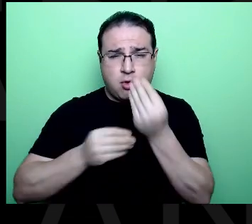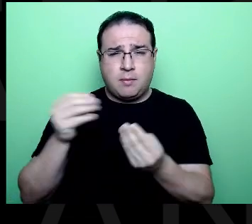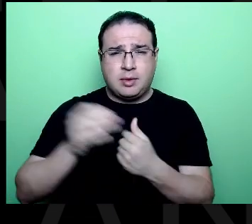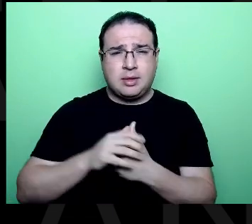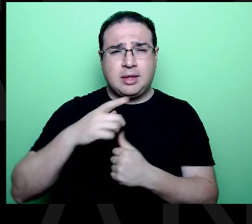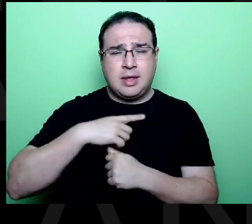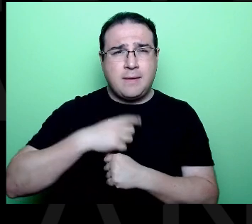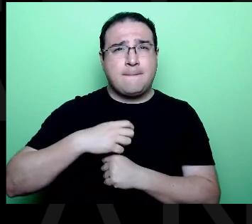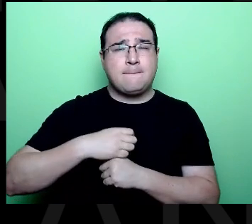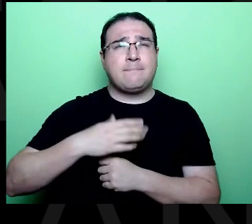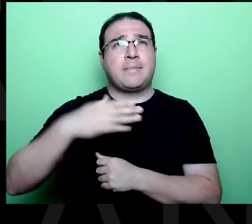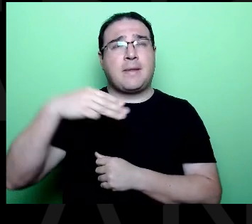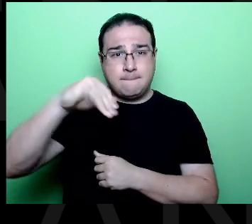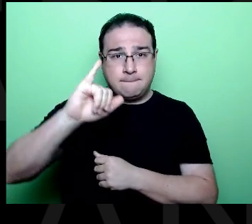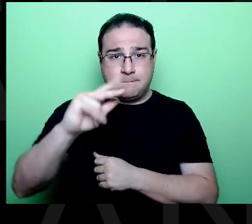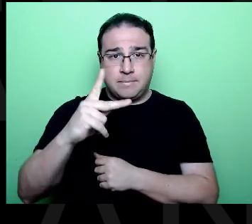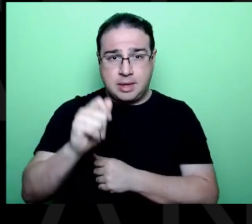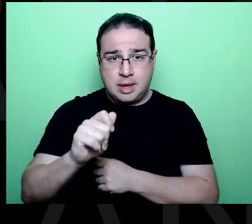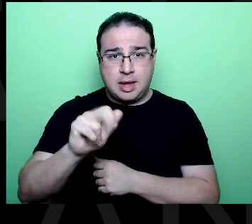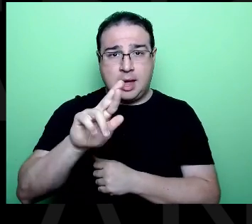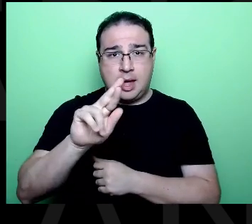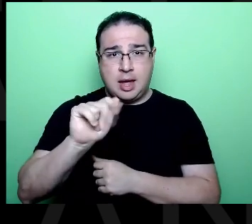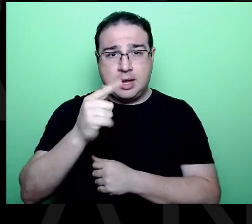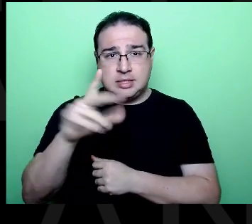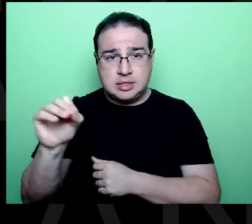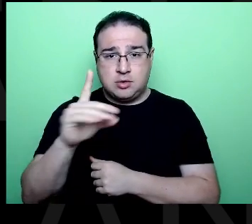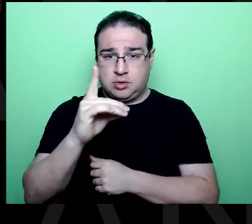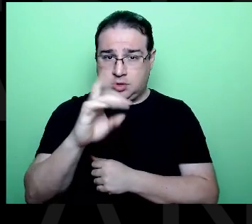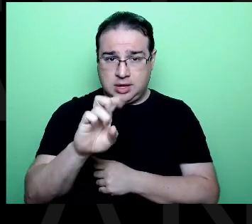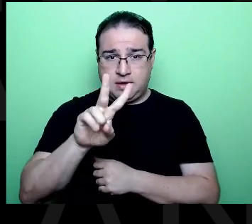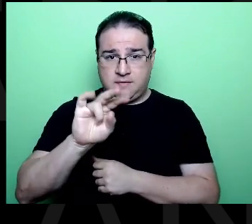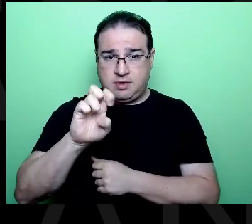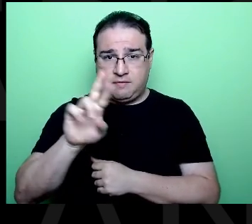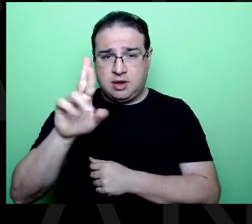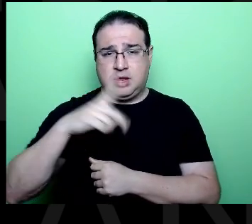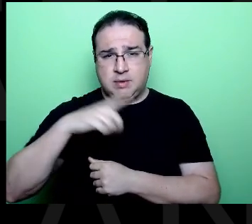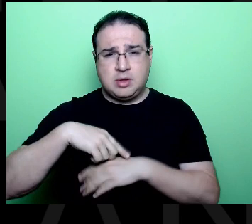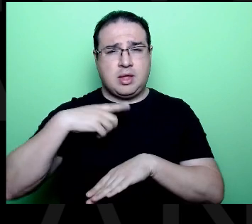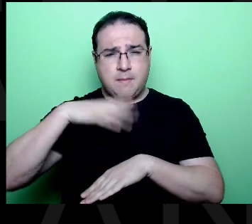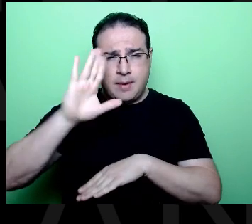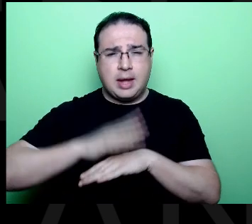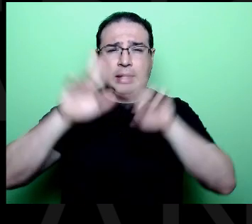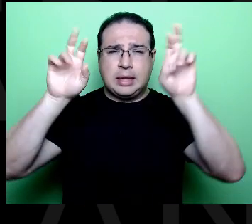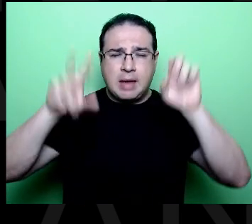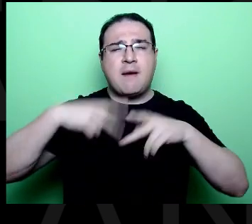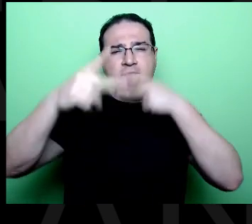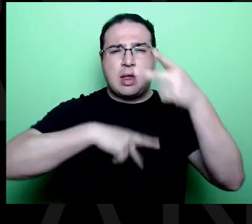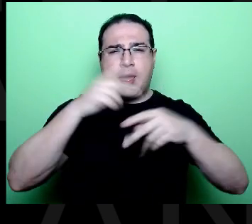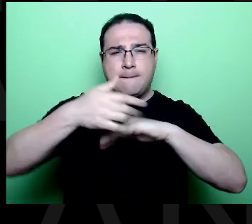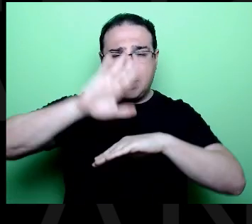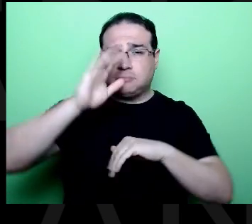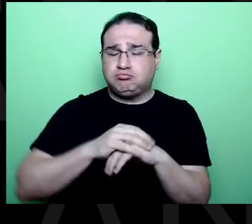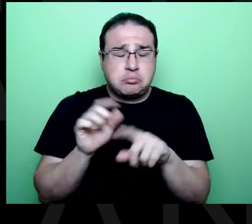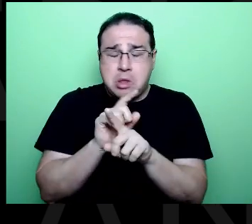Samuel Weiner. E logo veio na sua cabeça, mas tenho minha razão de viver, ou você falou assim, não, tem